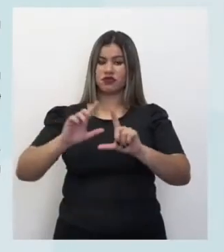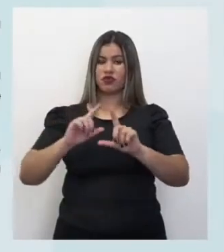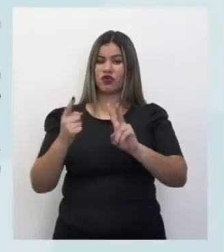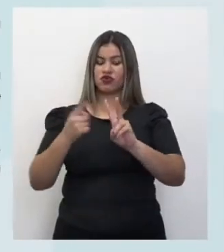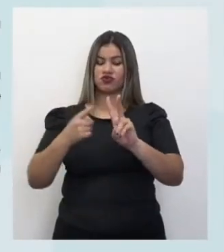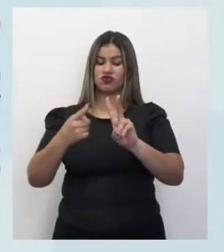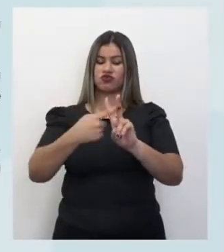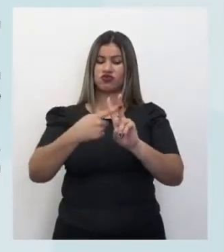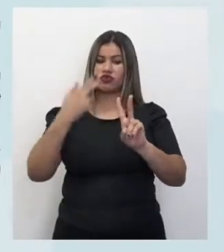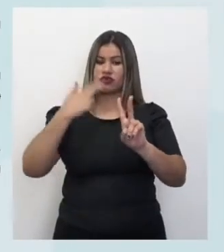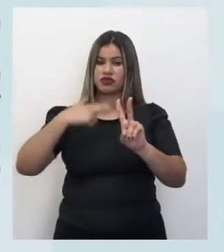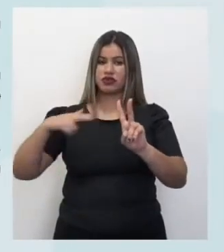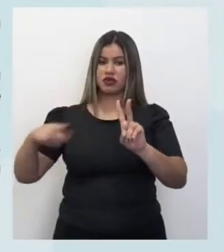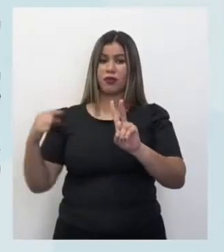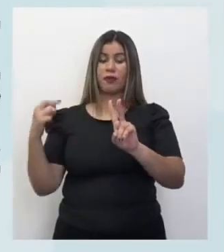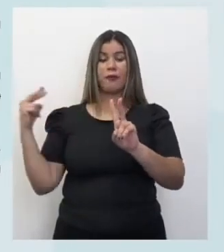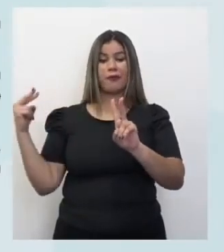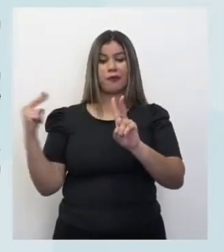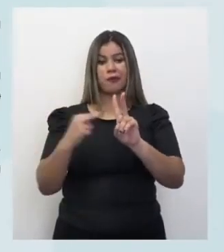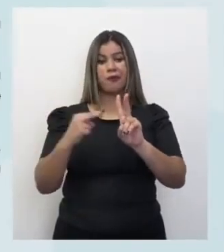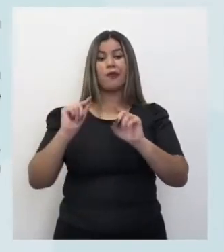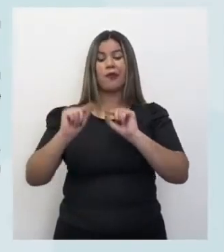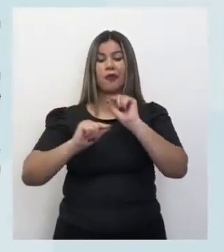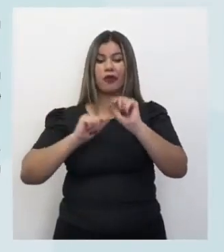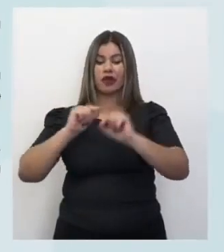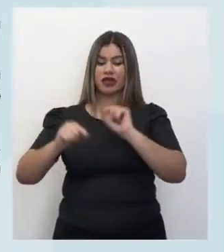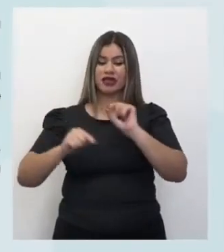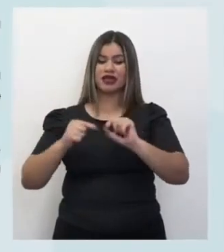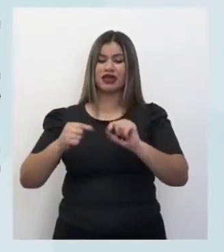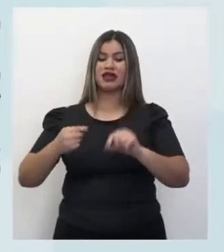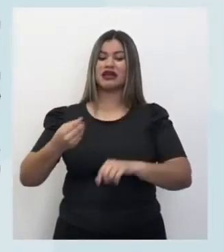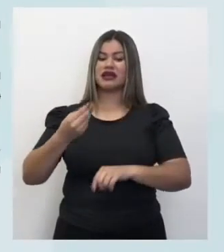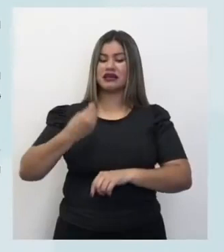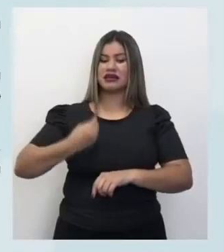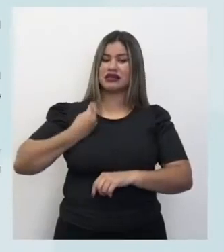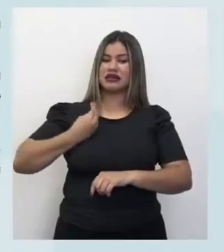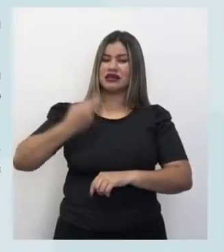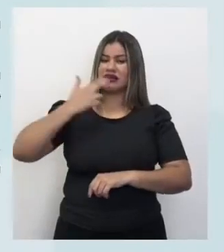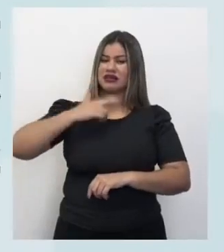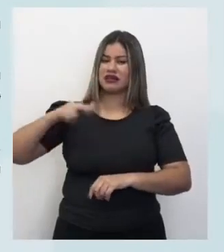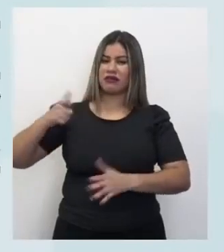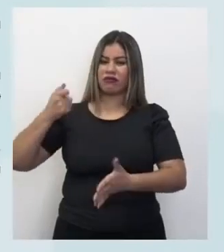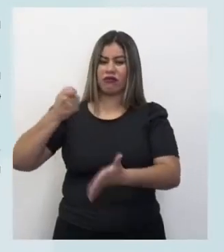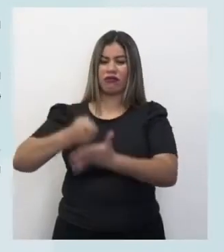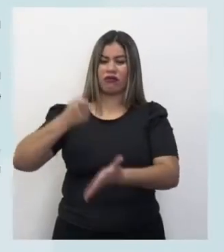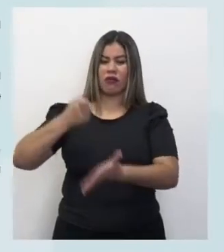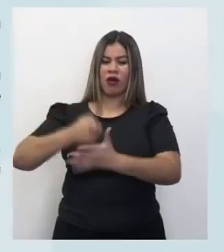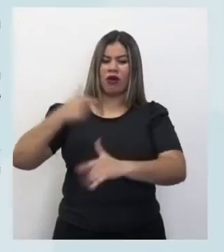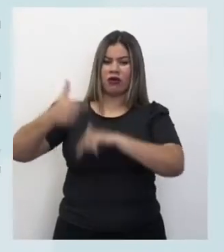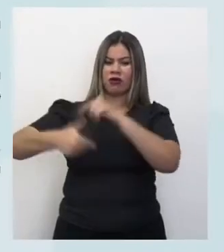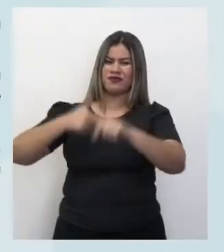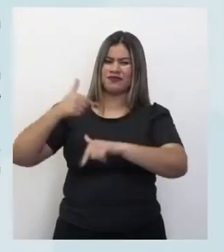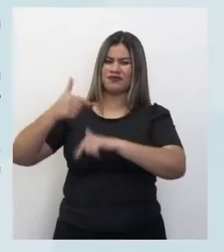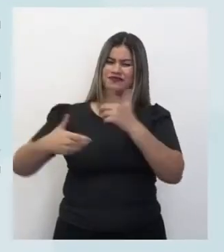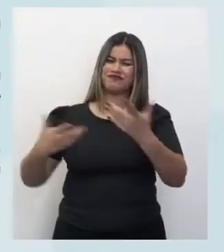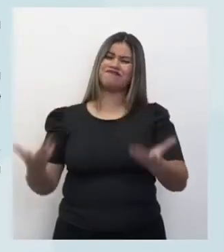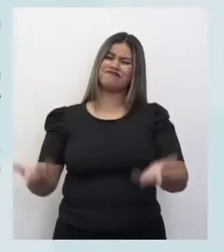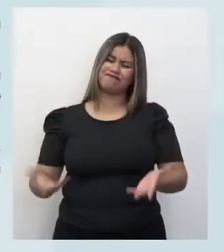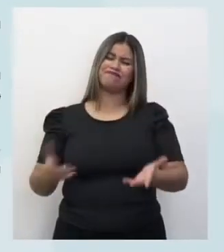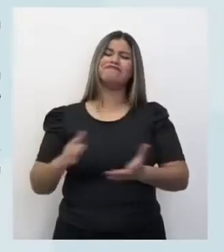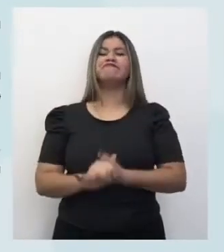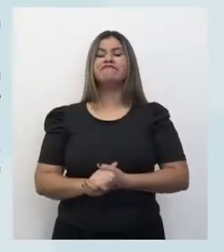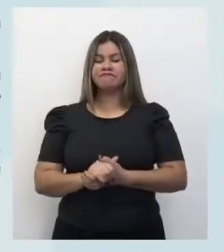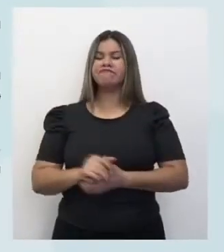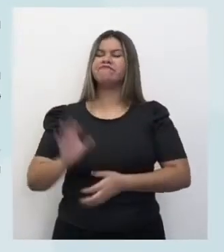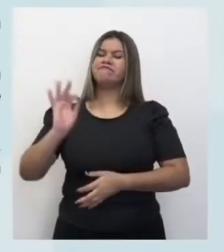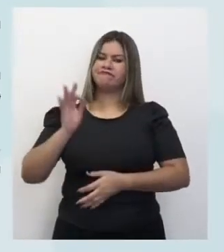no centro, chama atenção para as condições de existência das crianças que são submetidas ao trabalho infantil. Também a